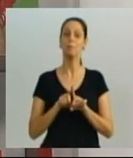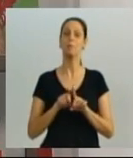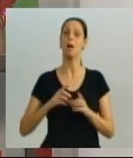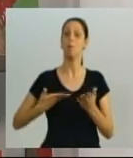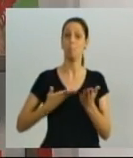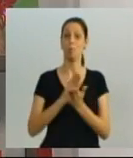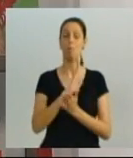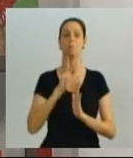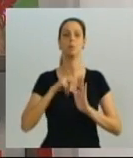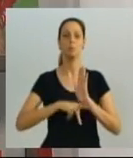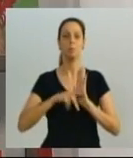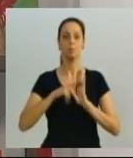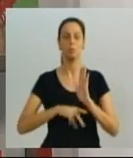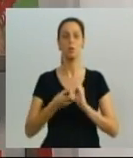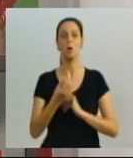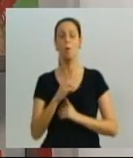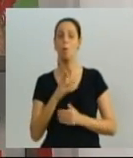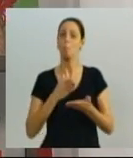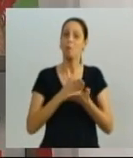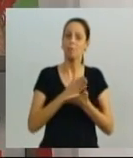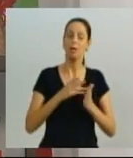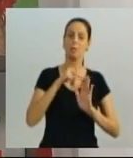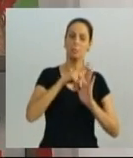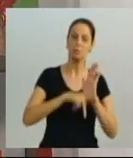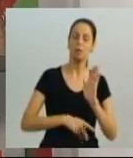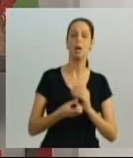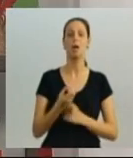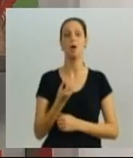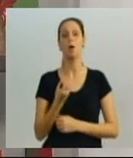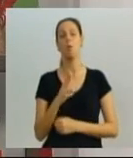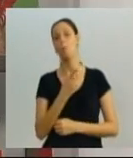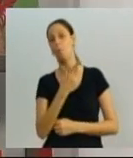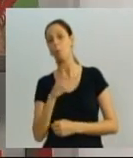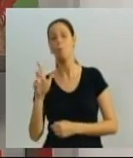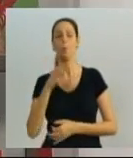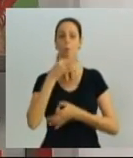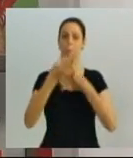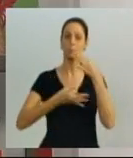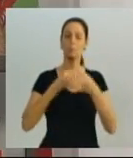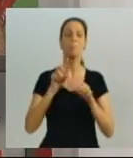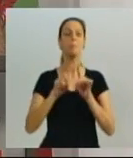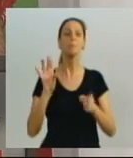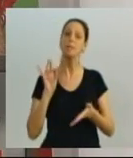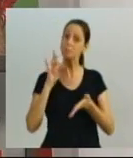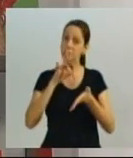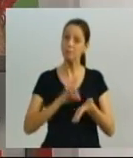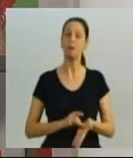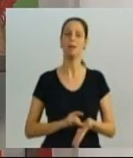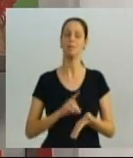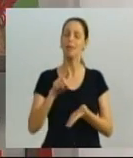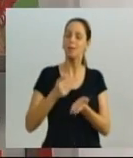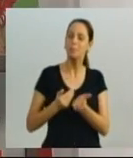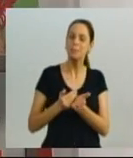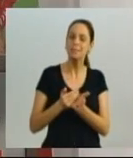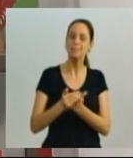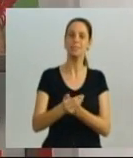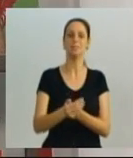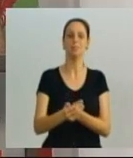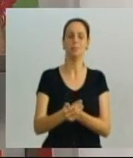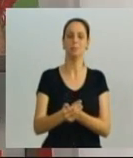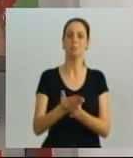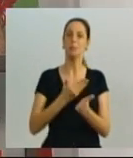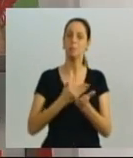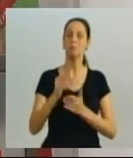aprovem esse projeto, ou então em parte, ou então com outras sugestões, mas que realmente esse é o início